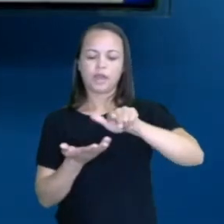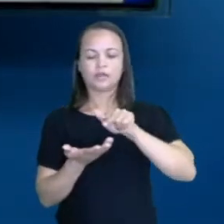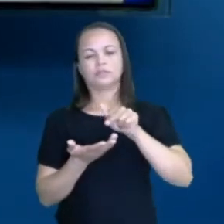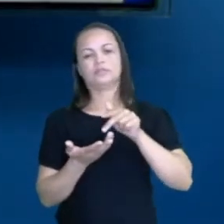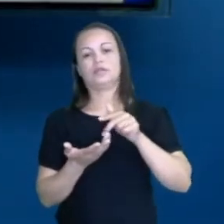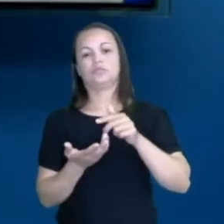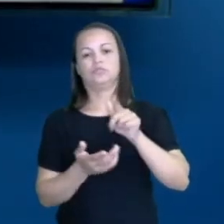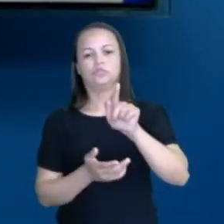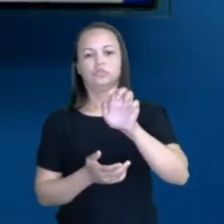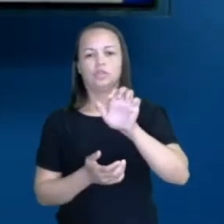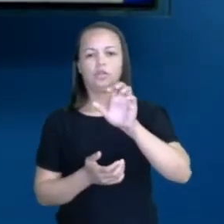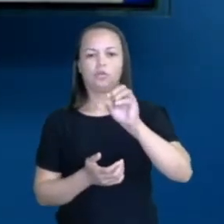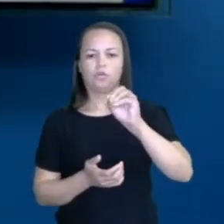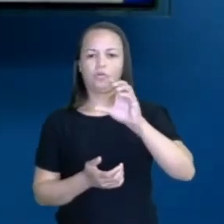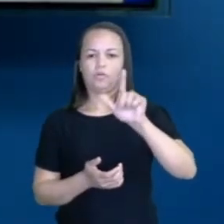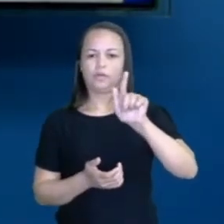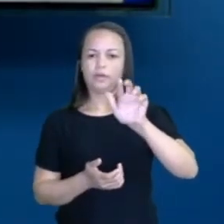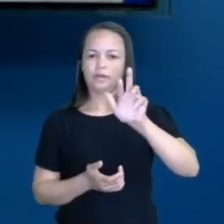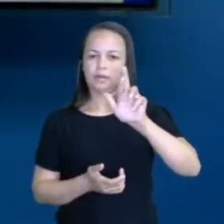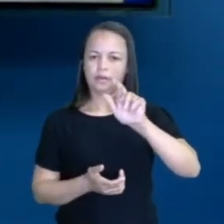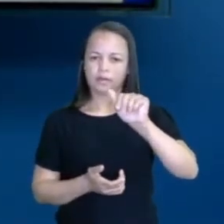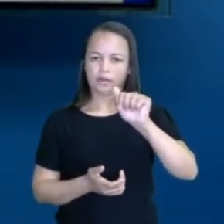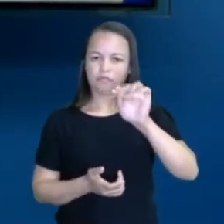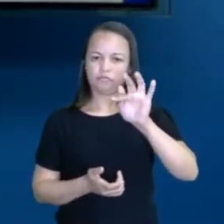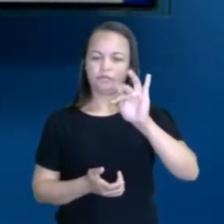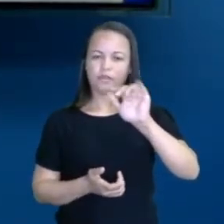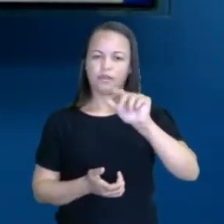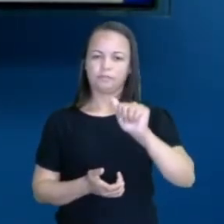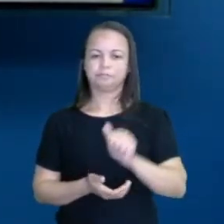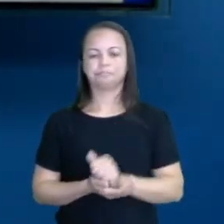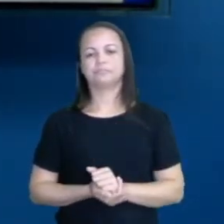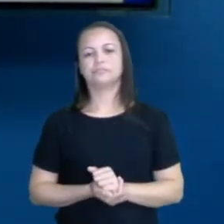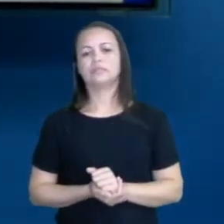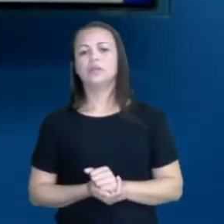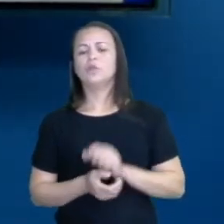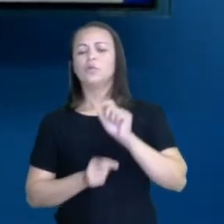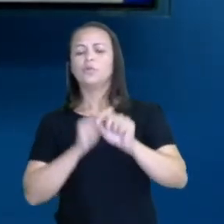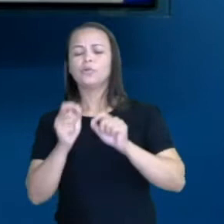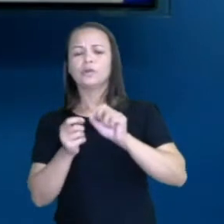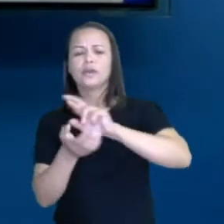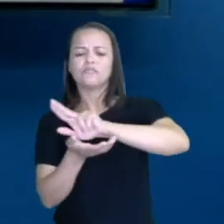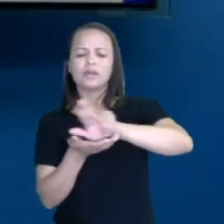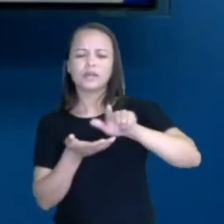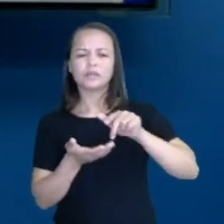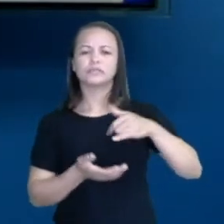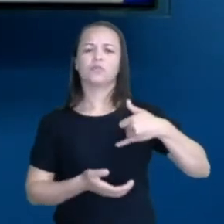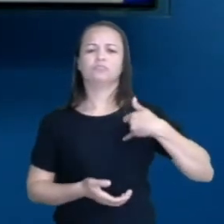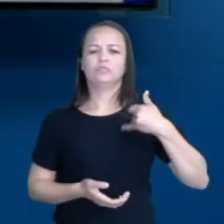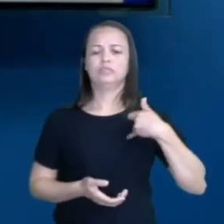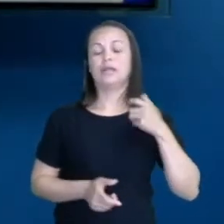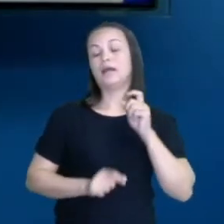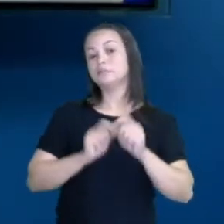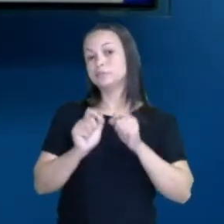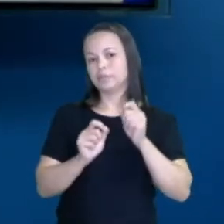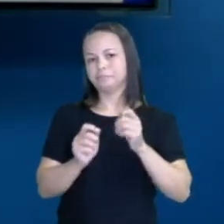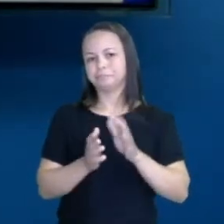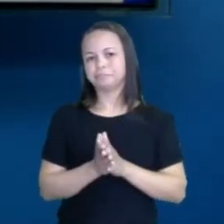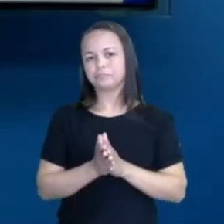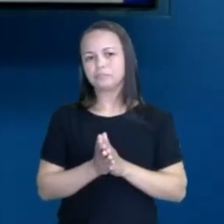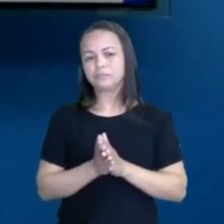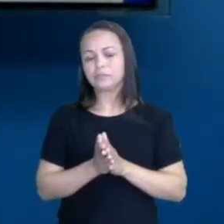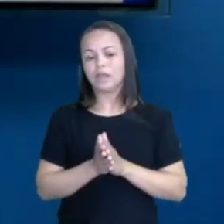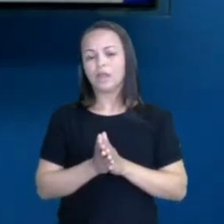O segundo tipo de variação é a variação de idade. E o que é a variação de idade? A variação de idade é